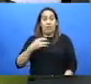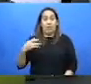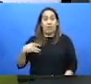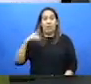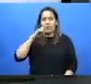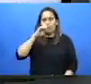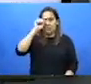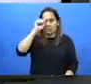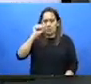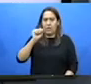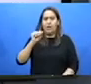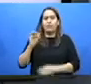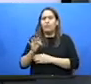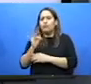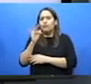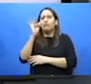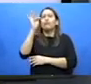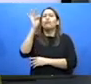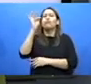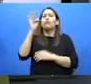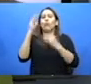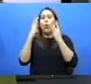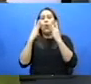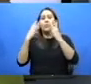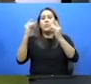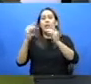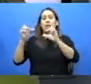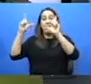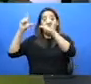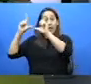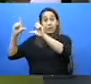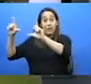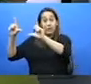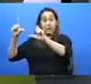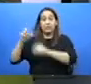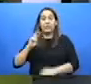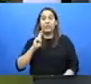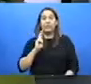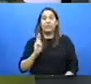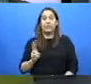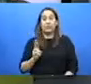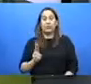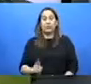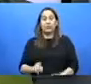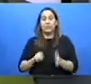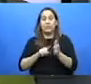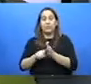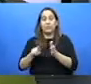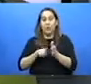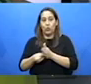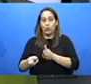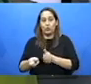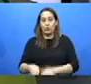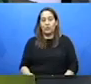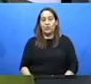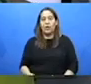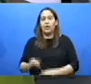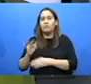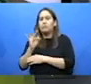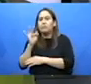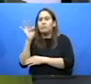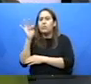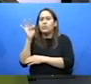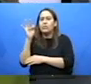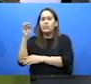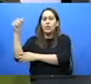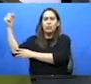conseguem responder essas questões. Observe a imagem a seguir e responda as questões. Então, na imagem nós temos uma